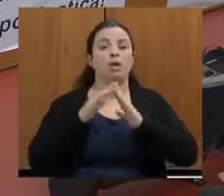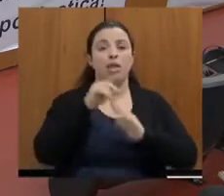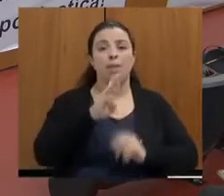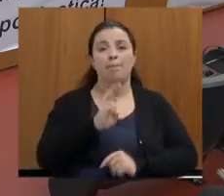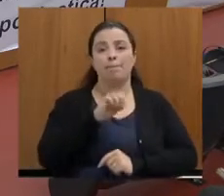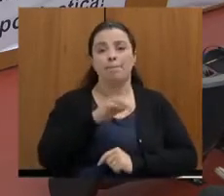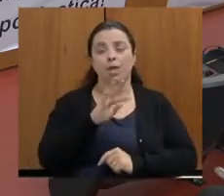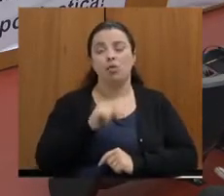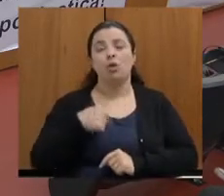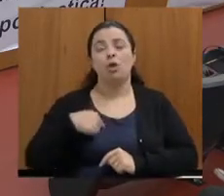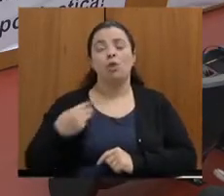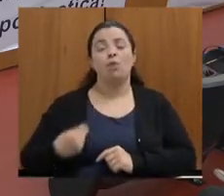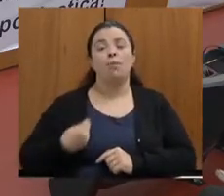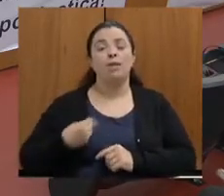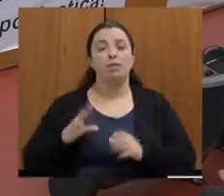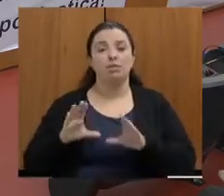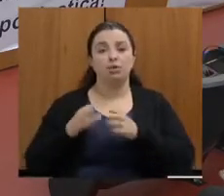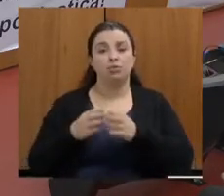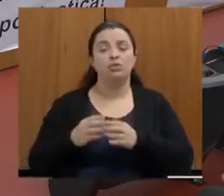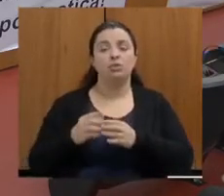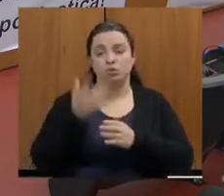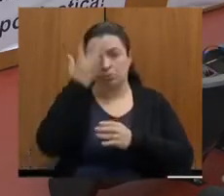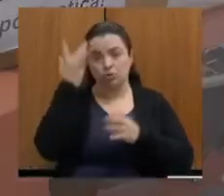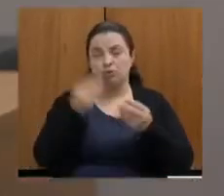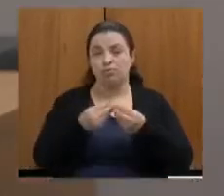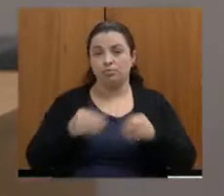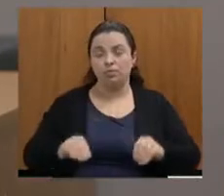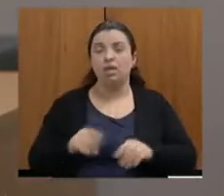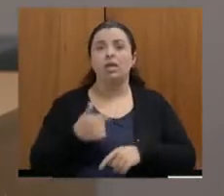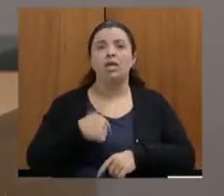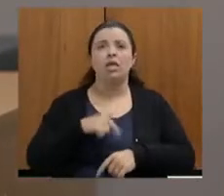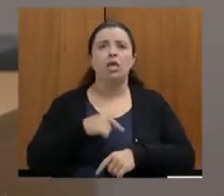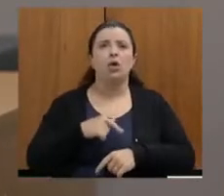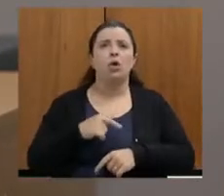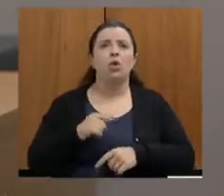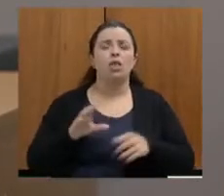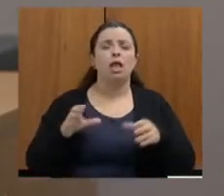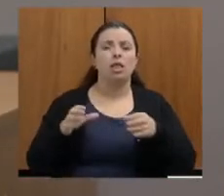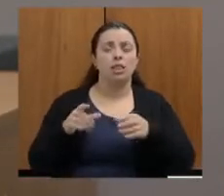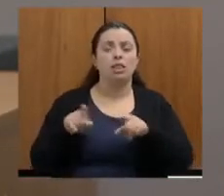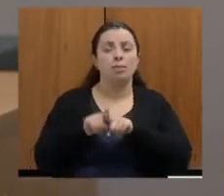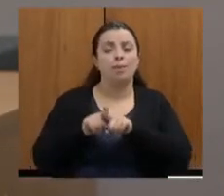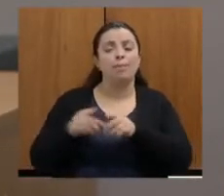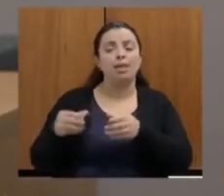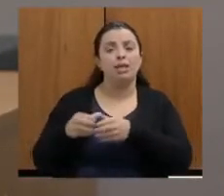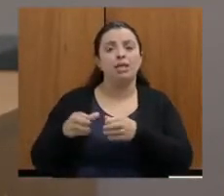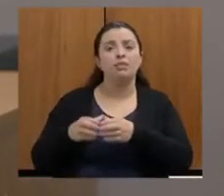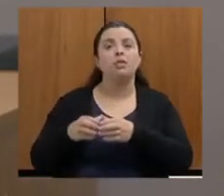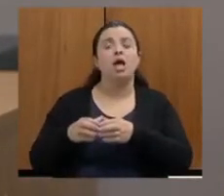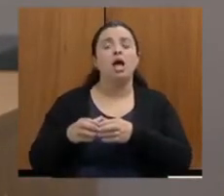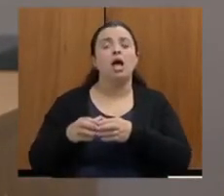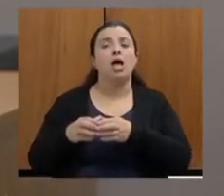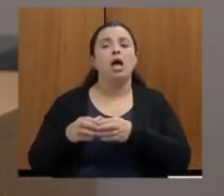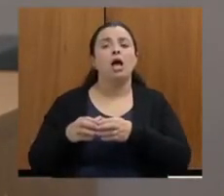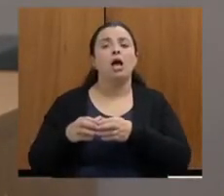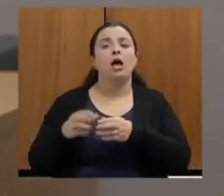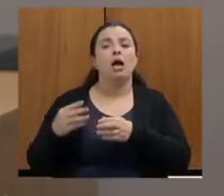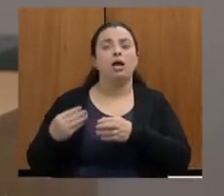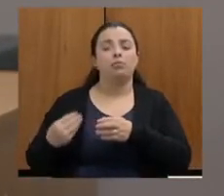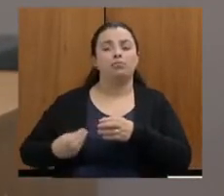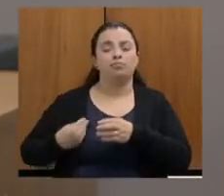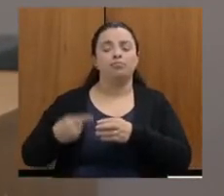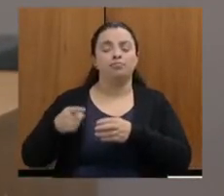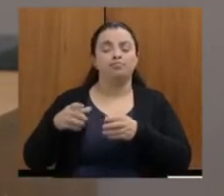comissão atingidos e faço parte do grupo loucos pelo vento e é eu vou contextualizar um